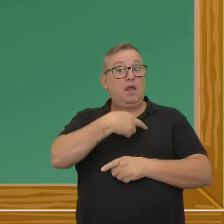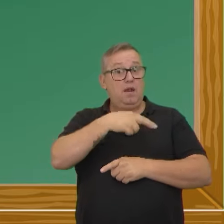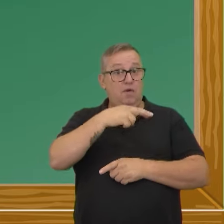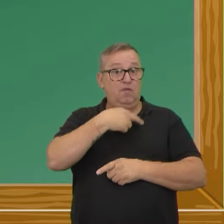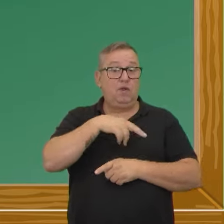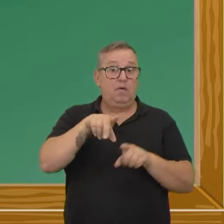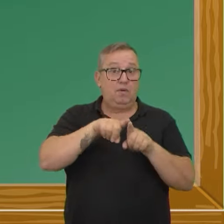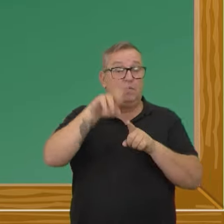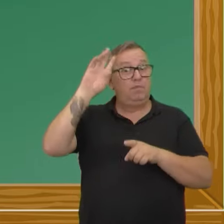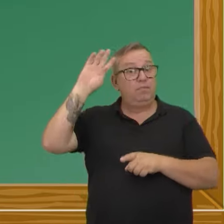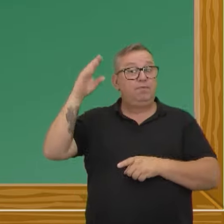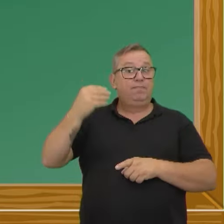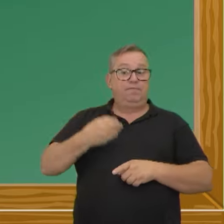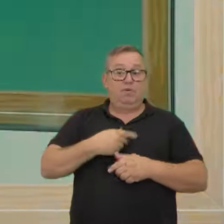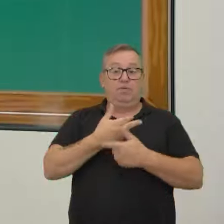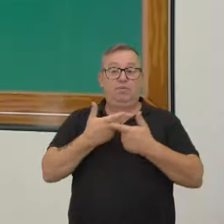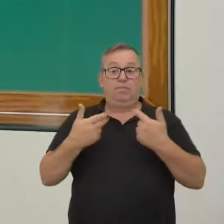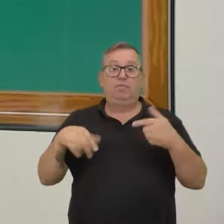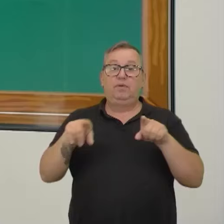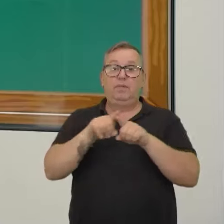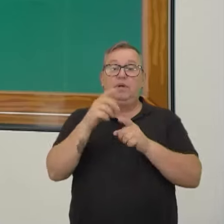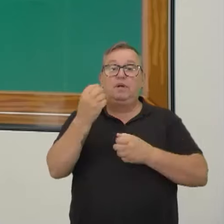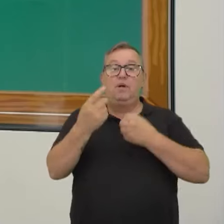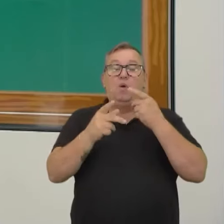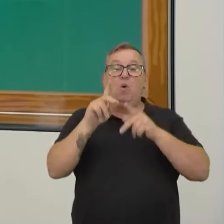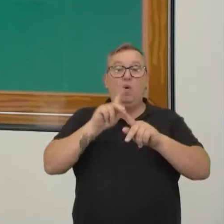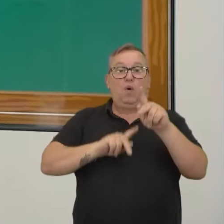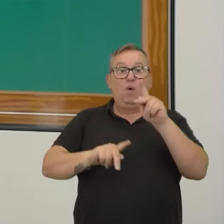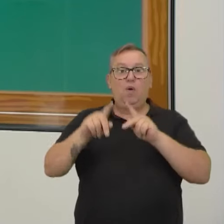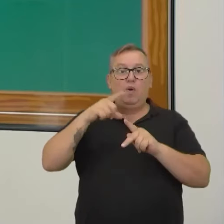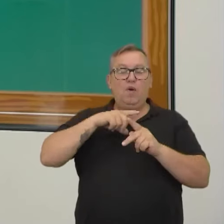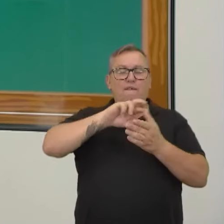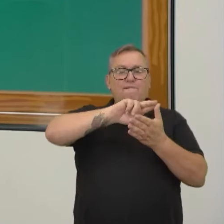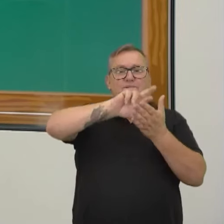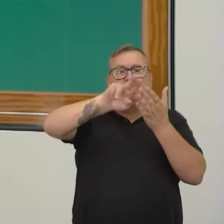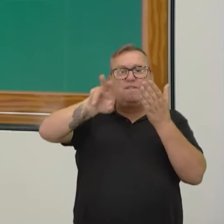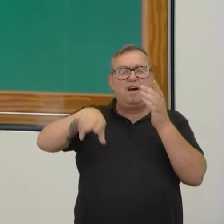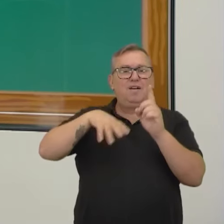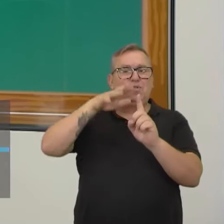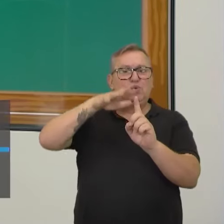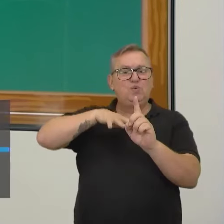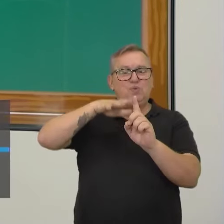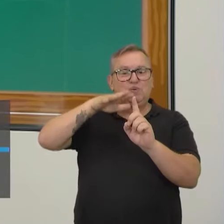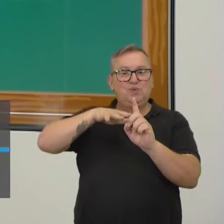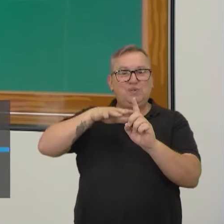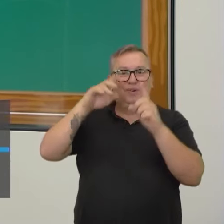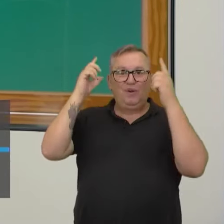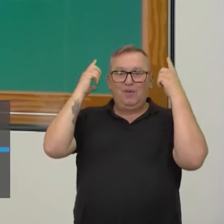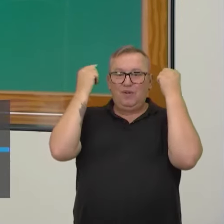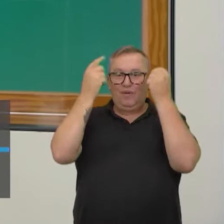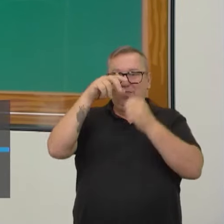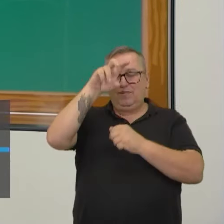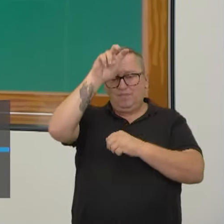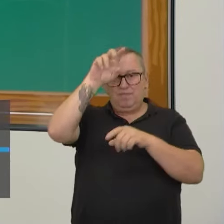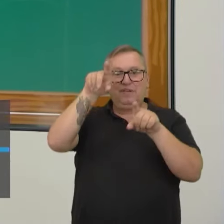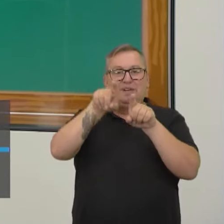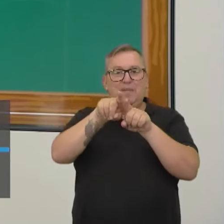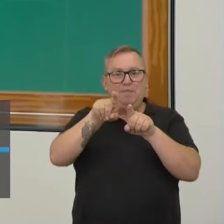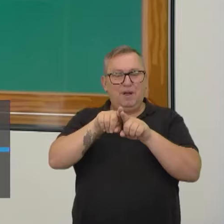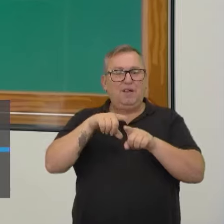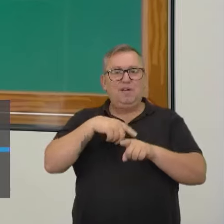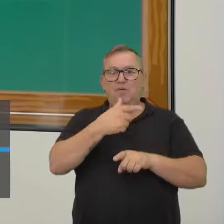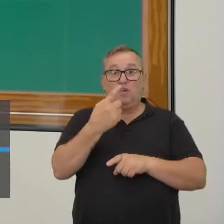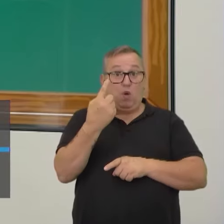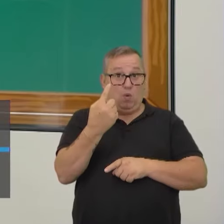né, espiritualidade, alguns povos cultuavam diversos deuses. Os gregos, os egípcios, entre outros. Então, eles não